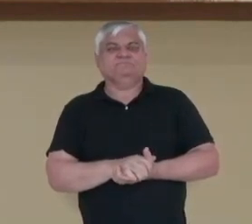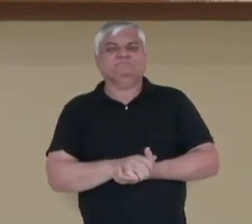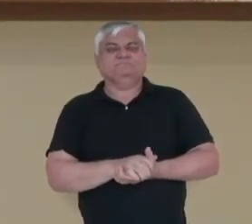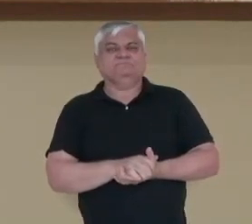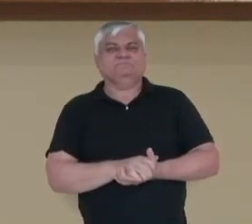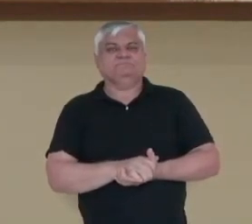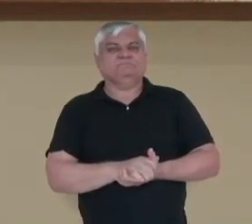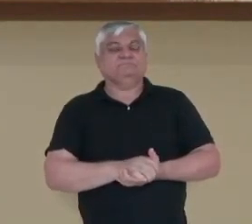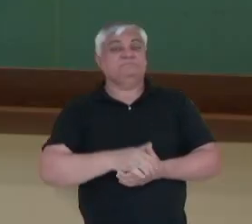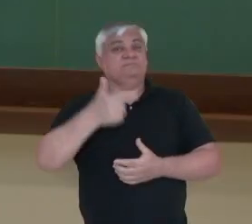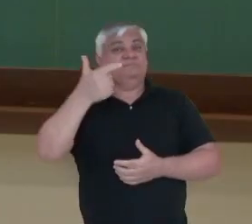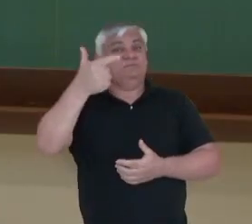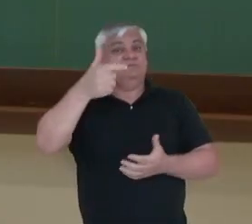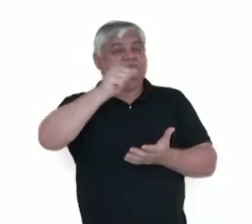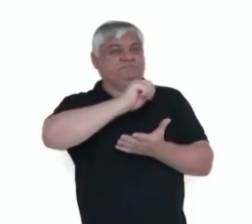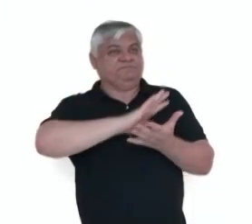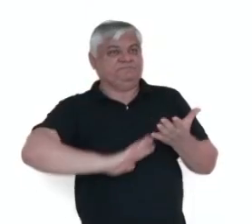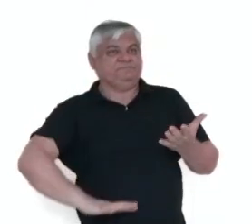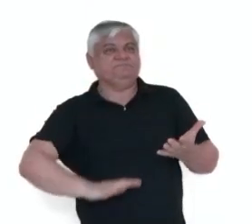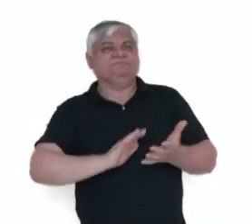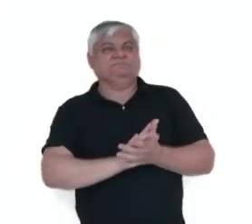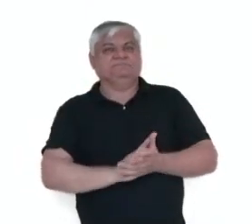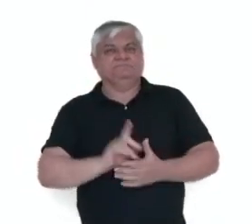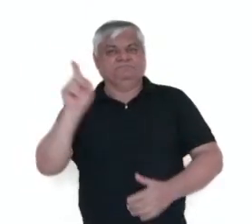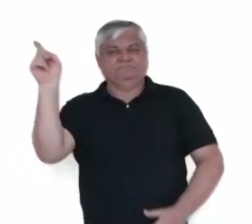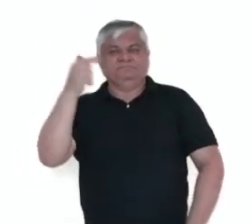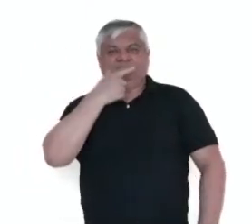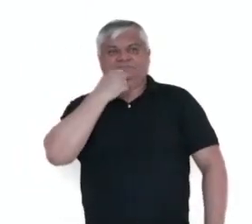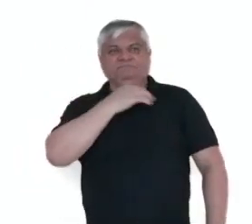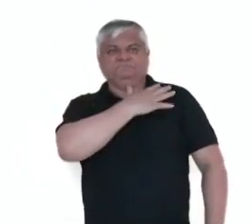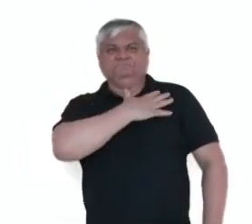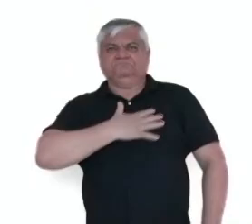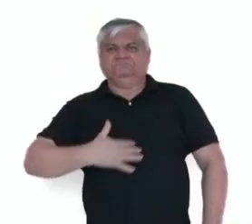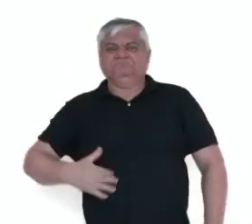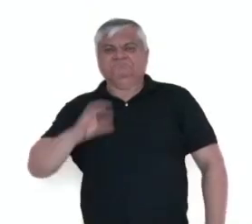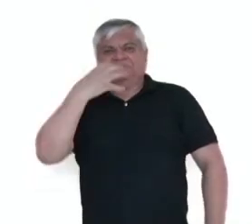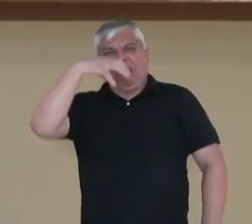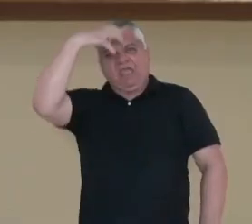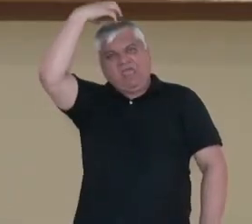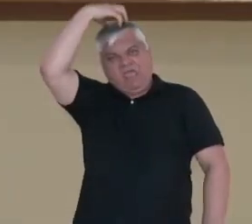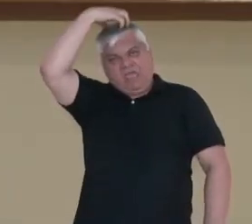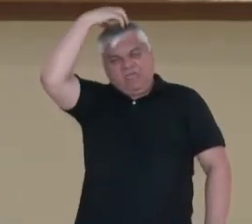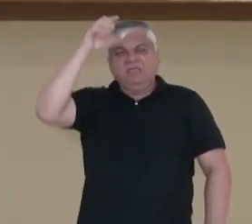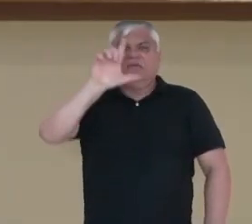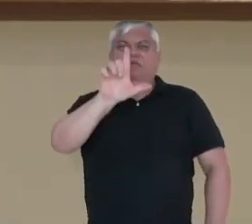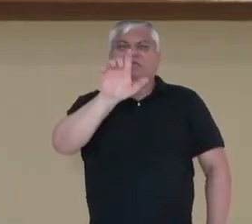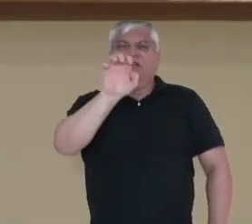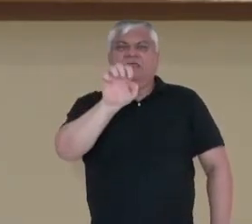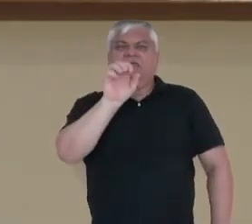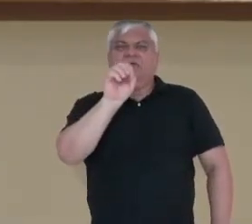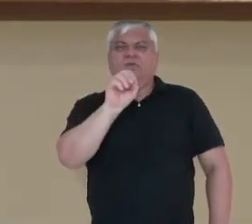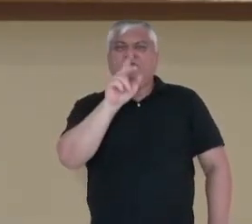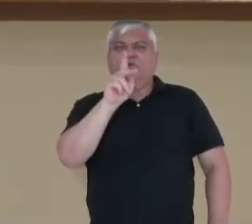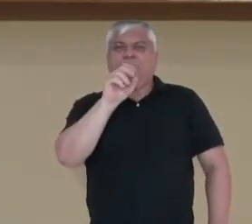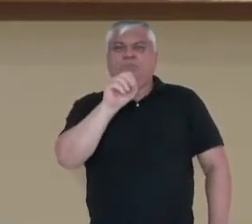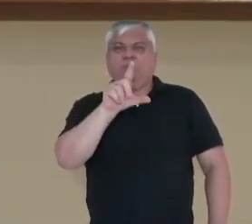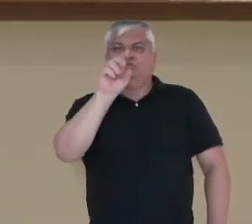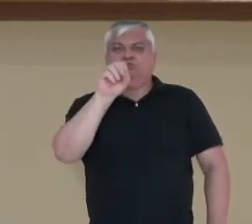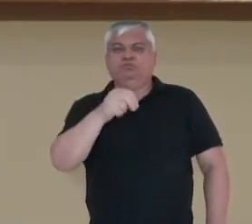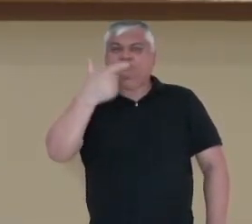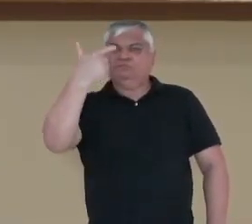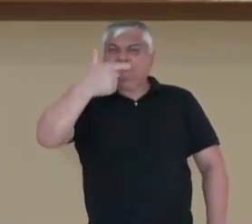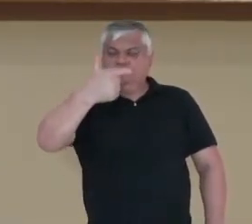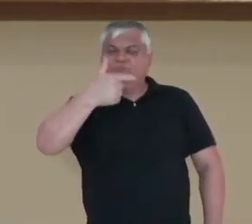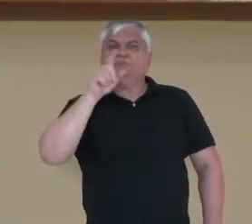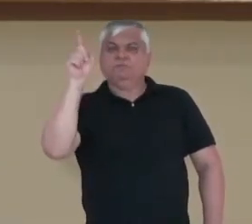Aqui nós temos a nossa atividade. Essa aqui é uma imagem, inclusive, desse rei Leopoldo II, que fez parte de